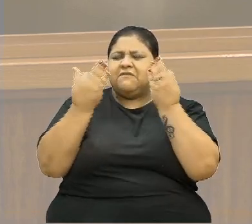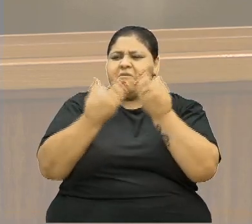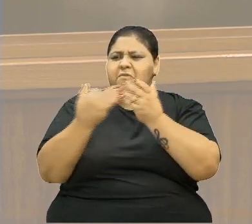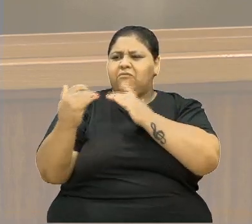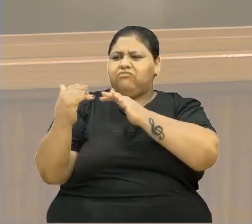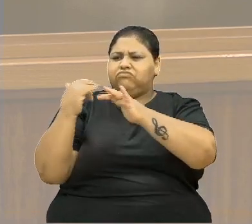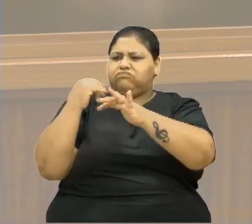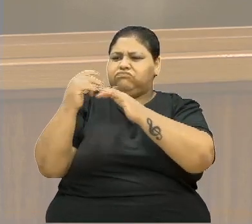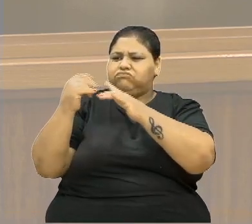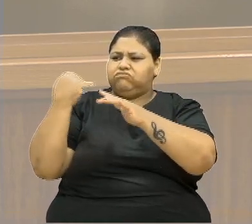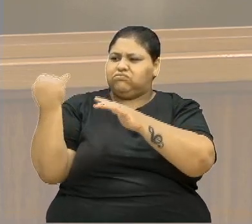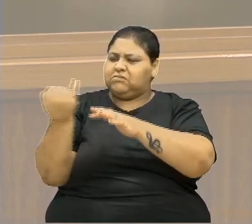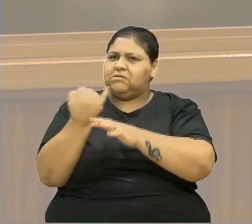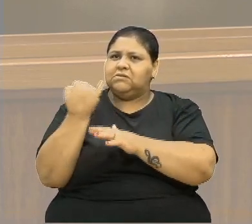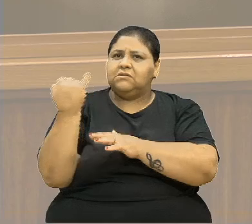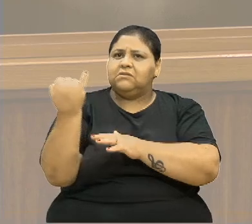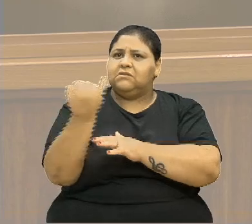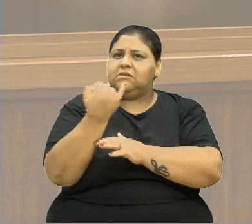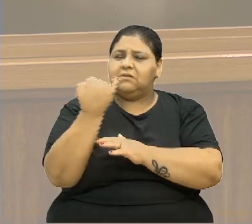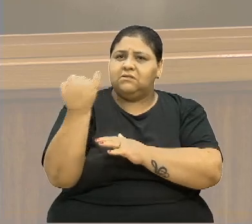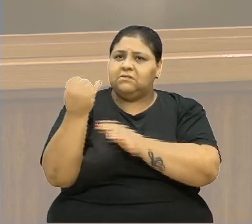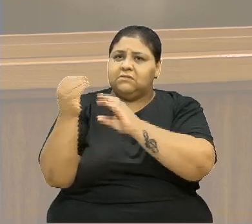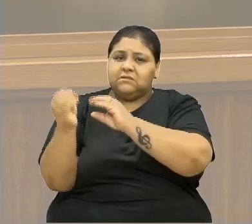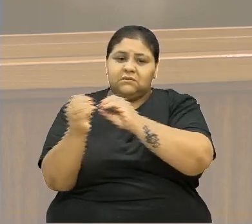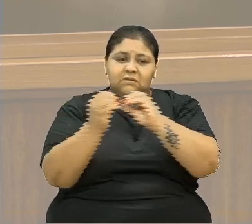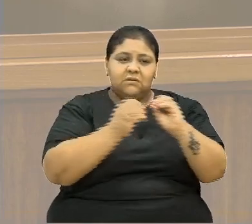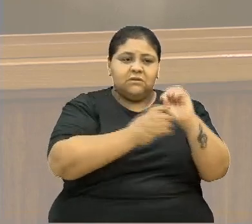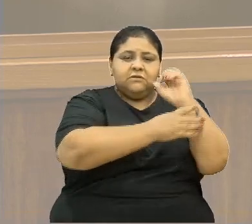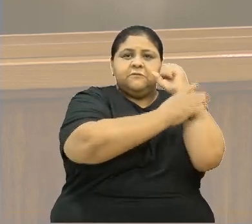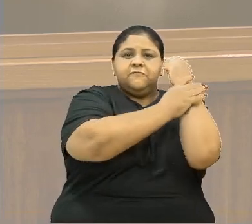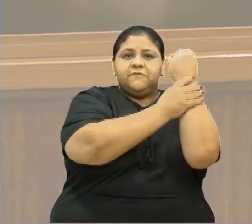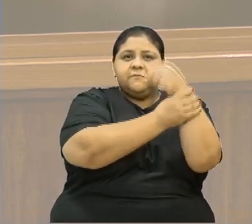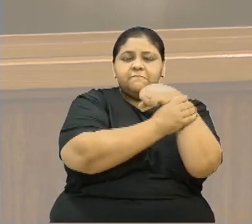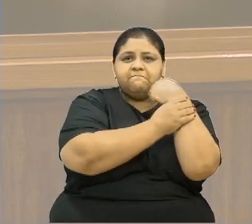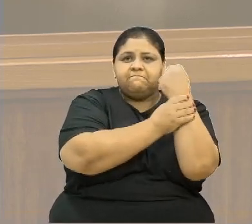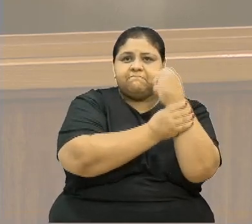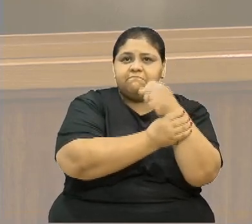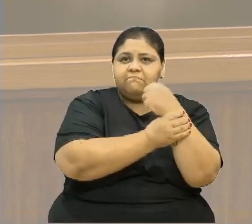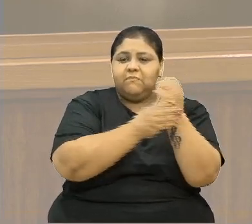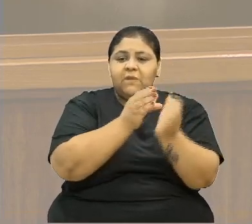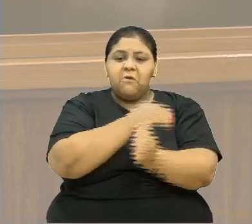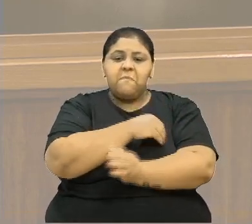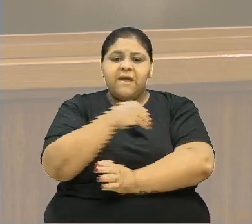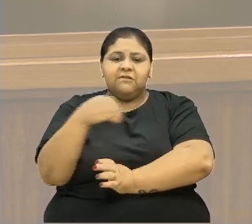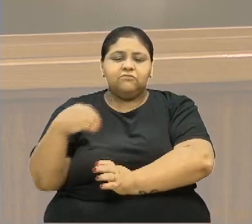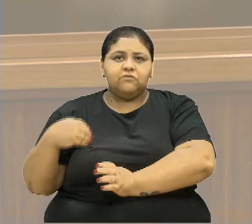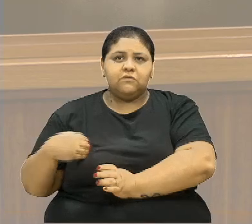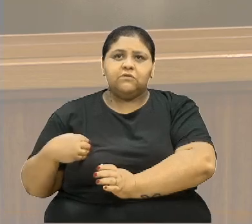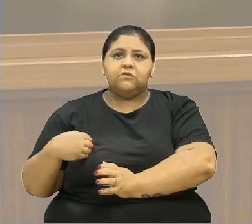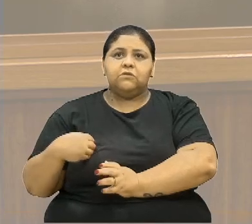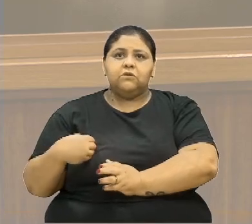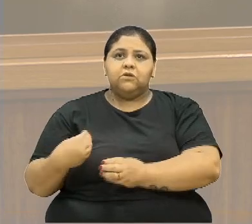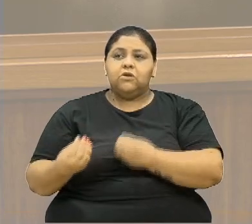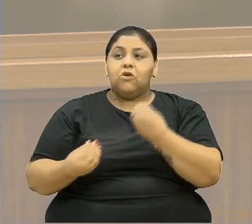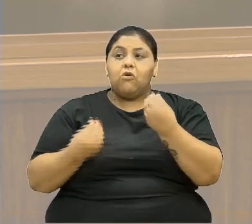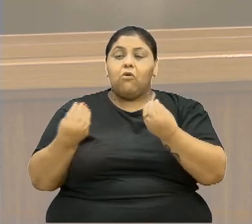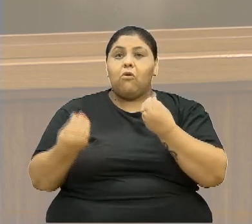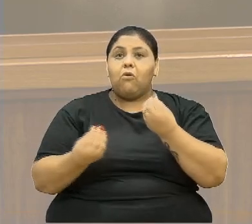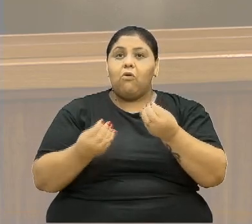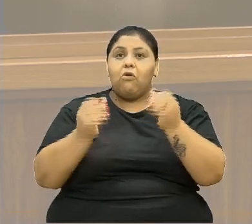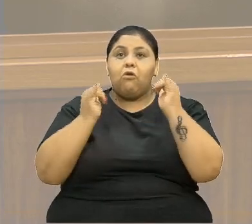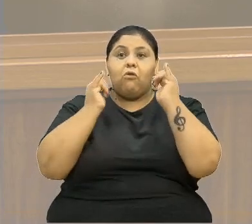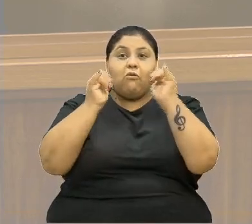locomover, a importância que tem as idas para fazer as fisioterapias, as idas ao médico, e o quanto o